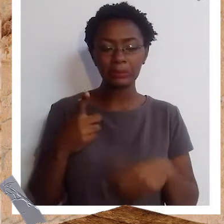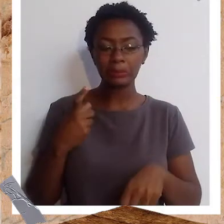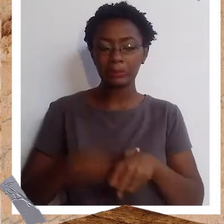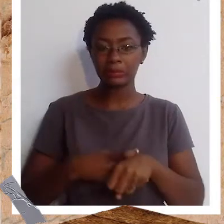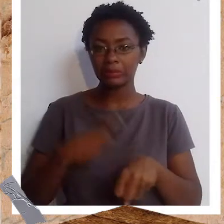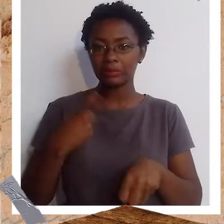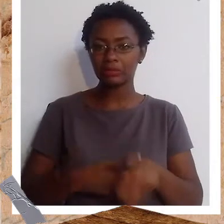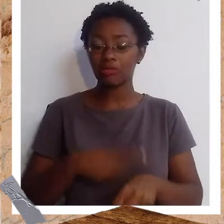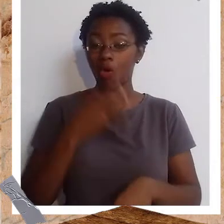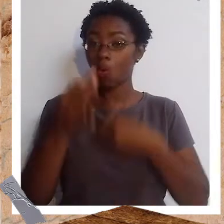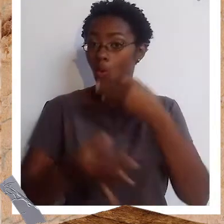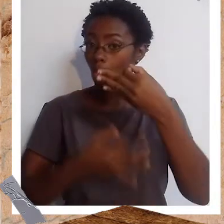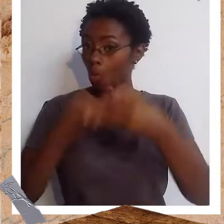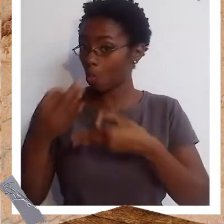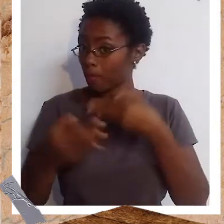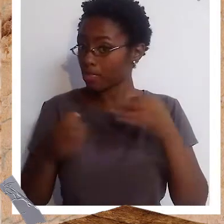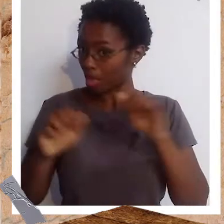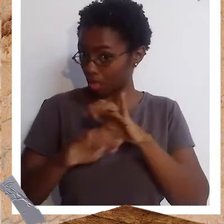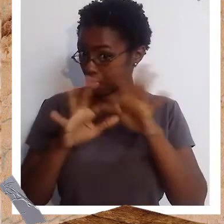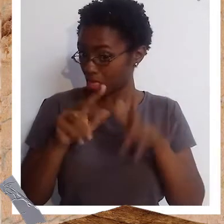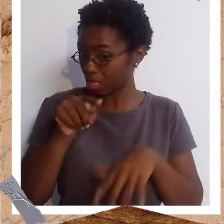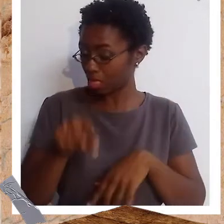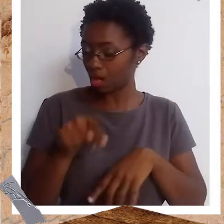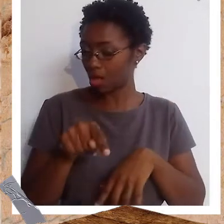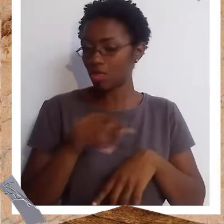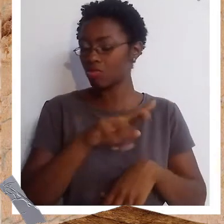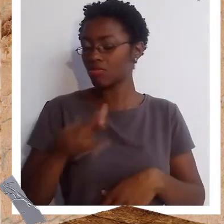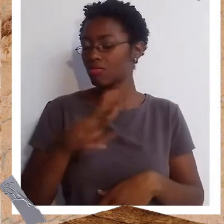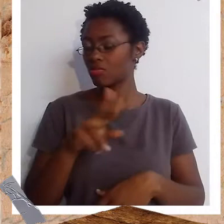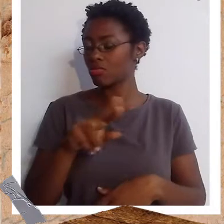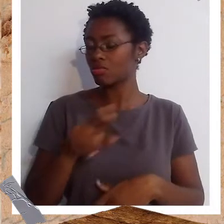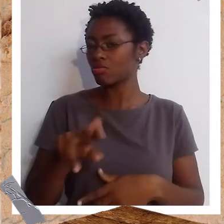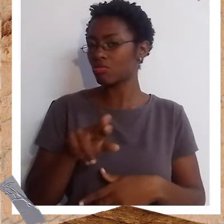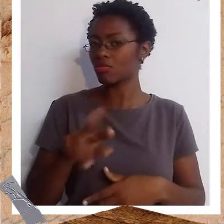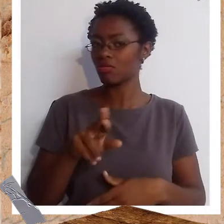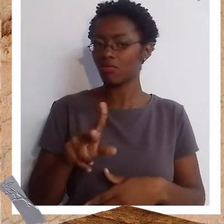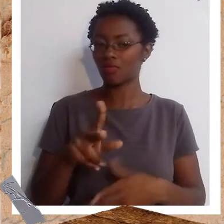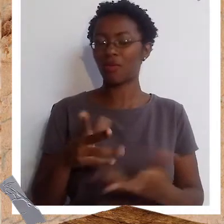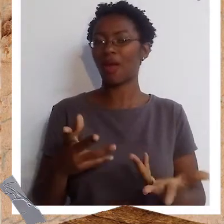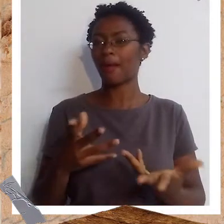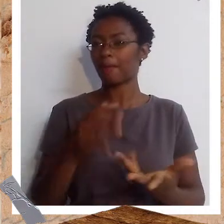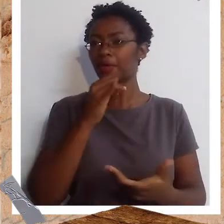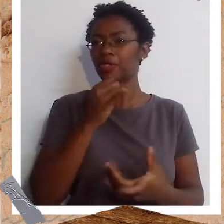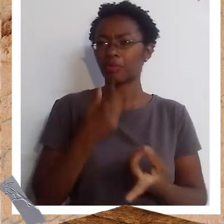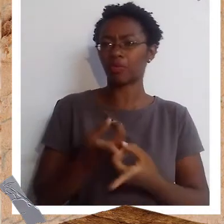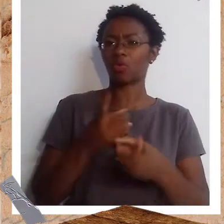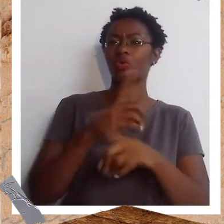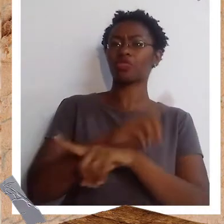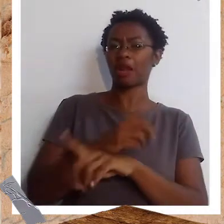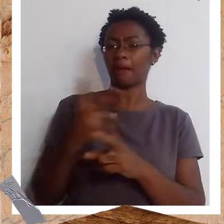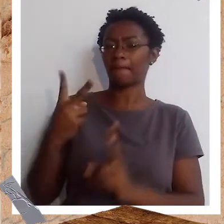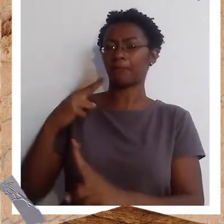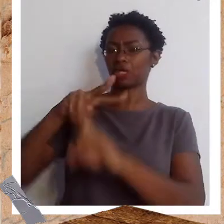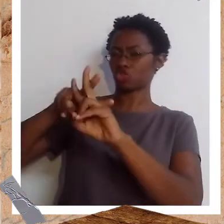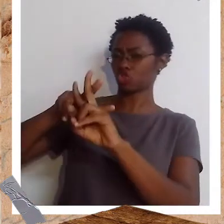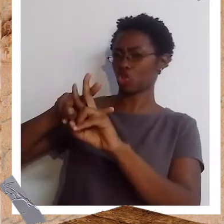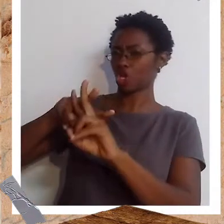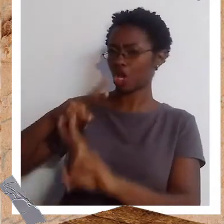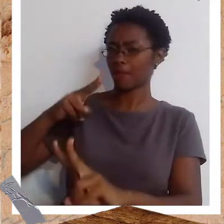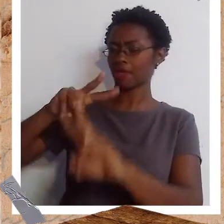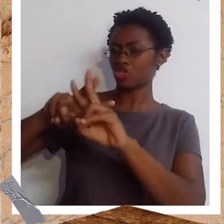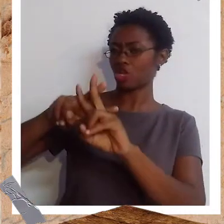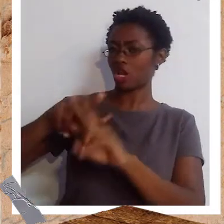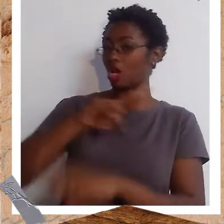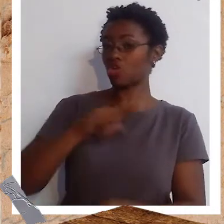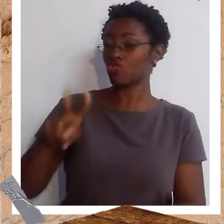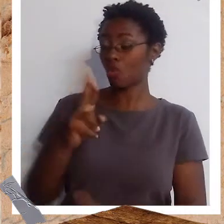um comentário que, obviamente, não a coloca, muito pelo contrário, né, aprisionada a um lugar. Ela não é